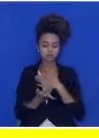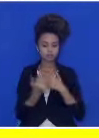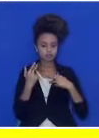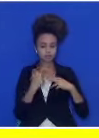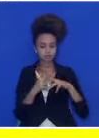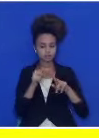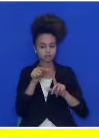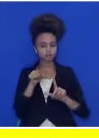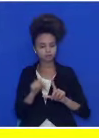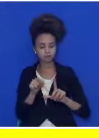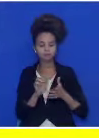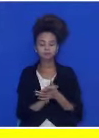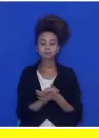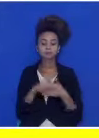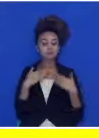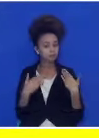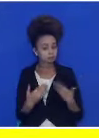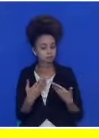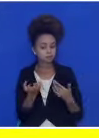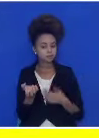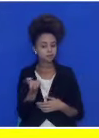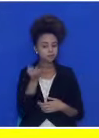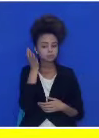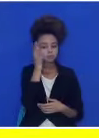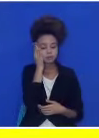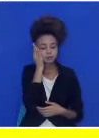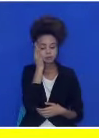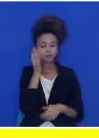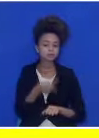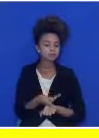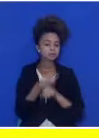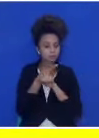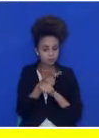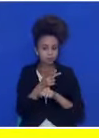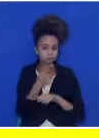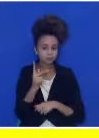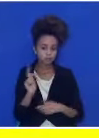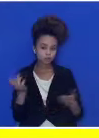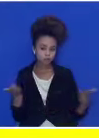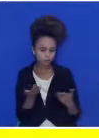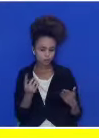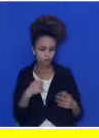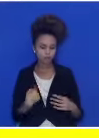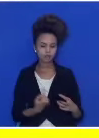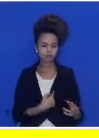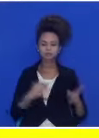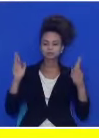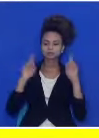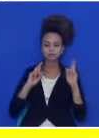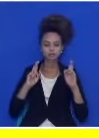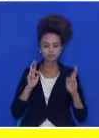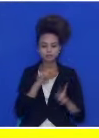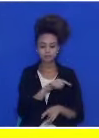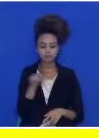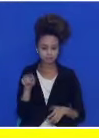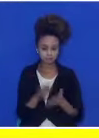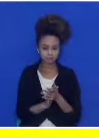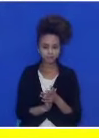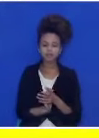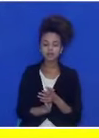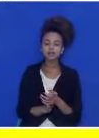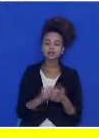Facebook e YouTube. E aí, quero ver se esse prêmio vai sair hoje. Estamos torcendo por você. Na Time Mania são sorteados